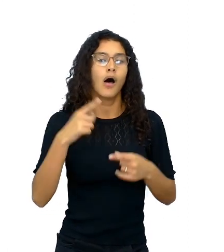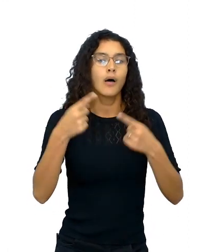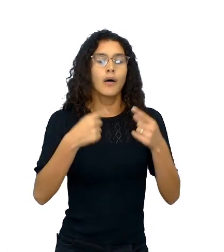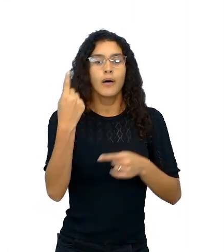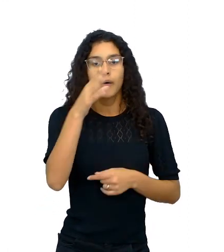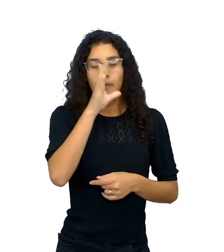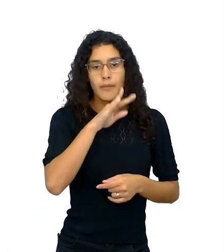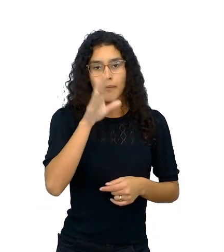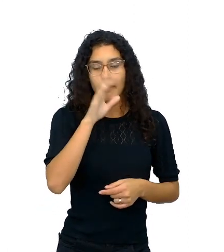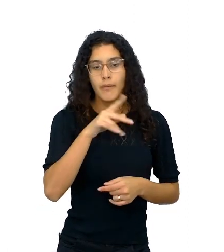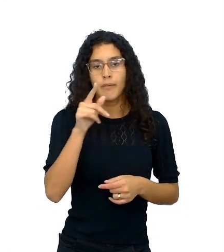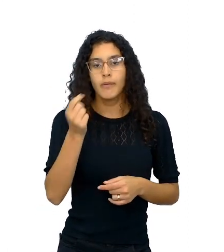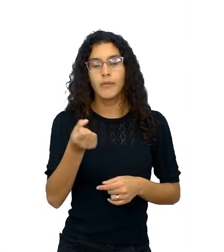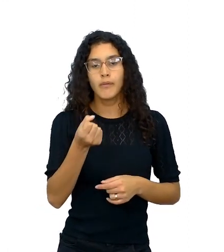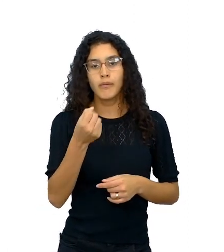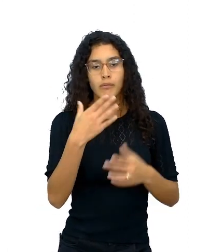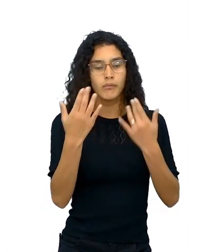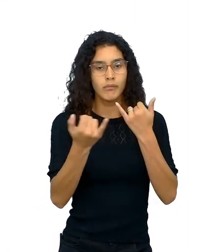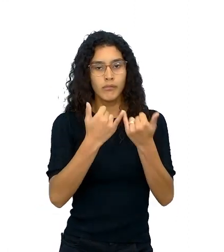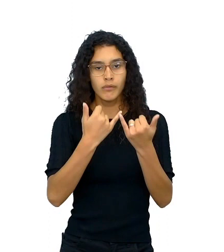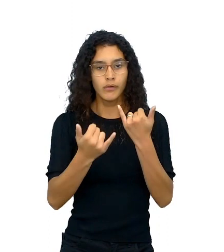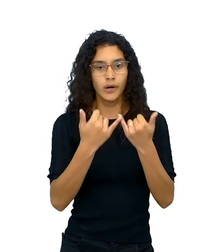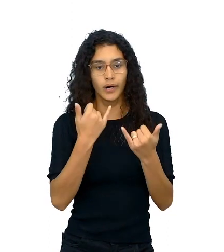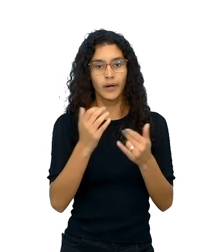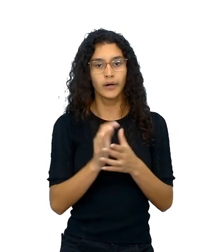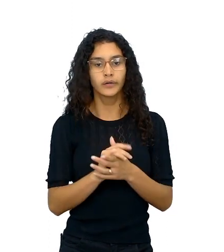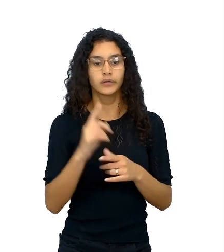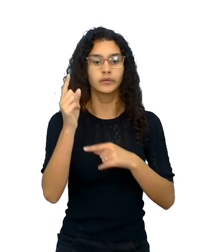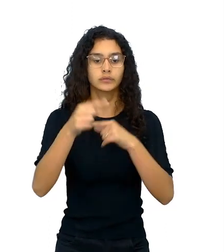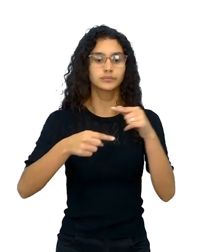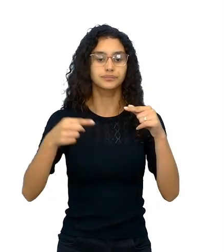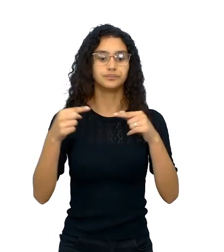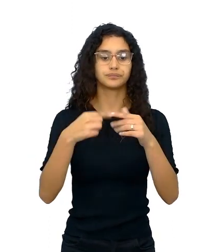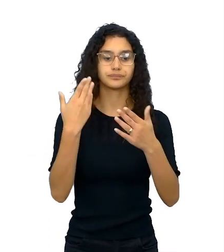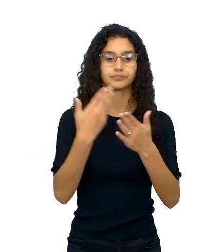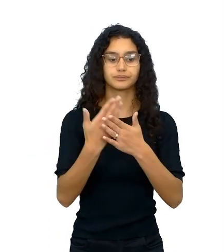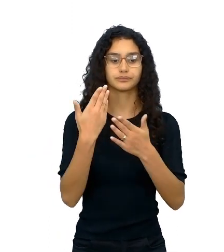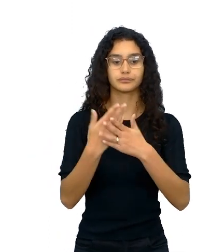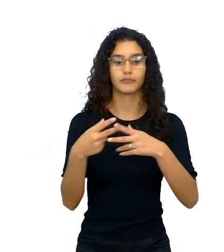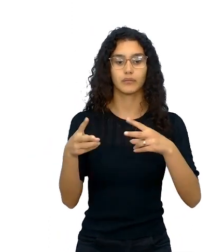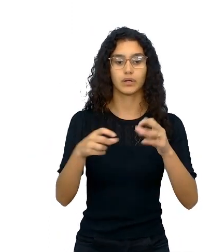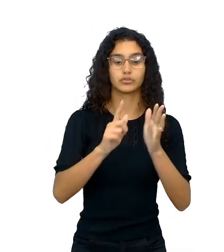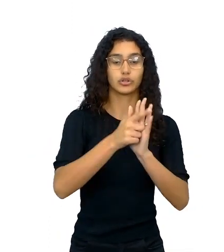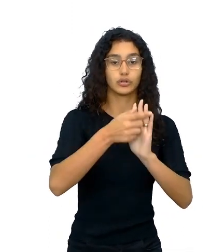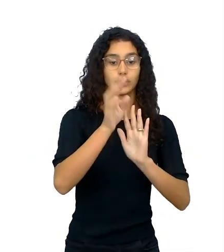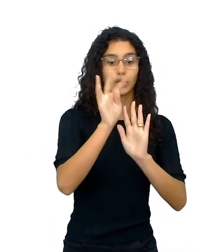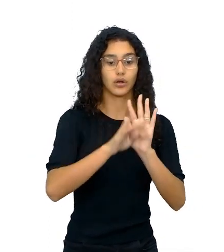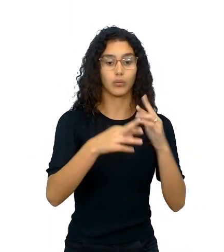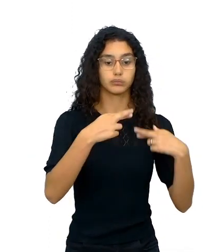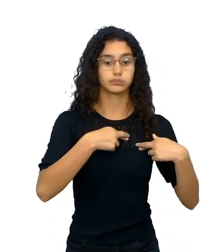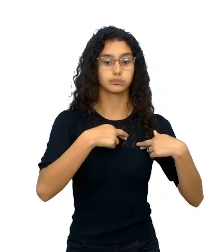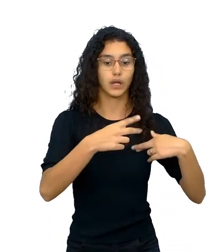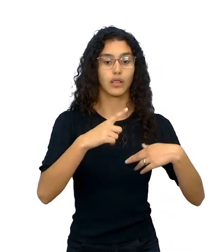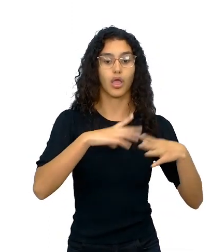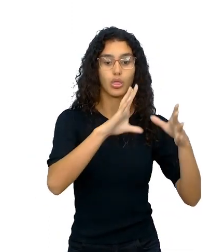estamos falando, né? Dessa verossimilhança, tá? Os objetivos dessa aula: analisar o gênero textual romance a partir do contexto